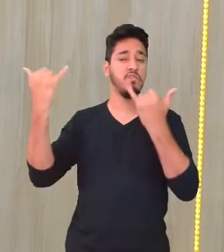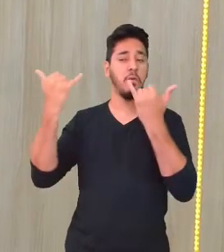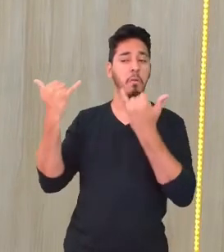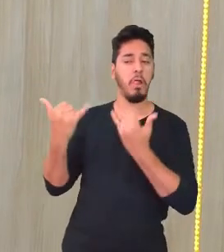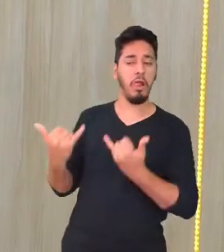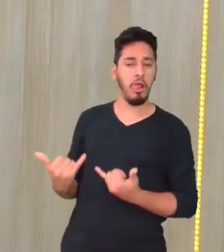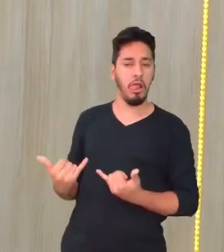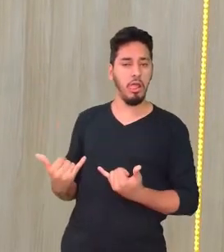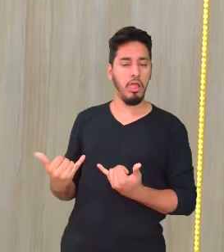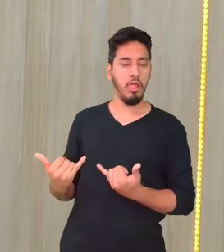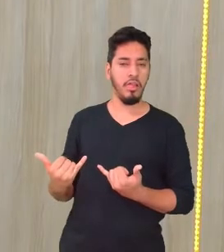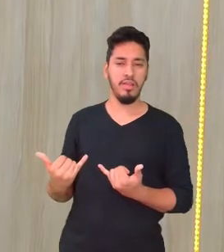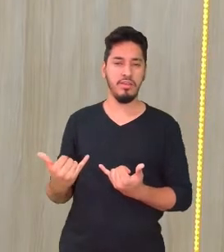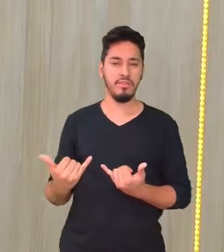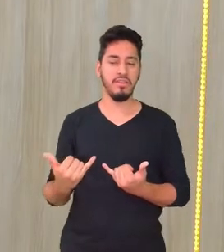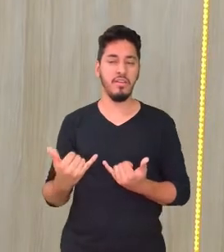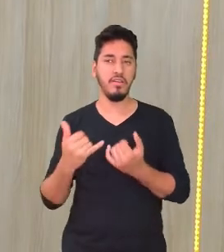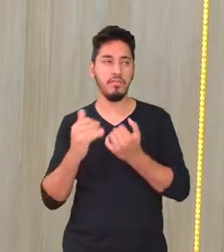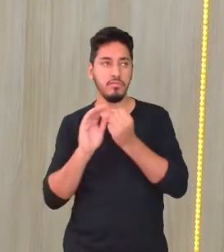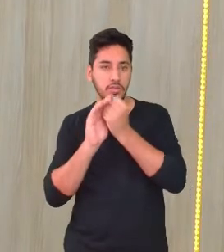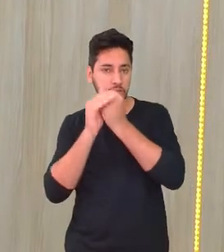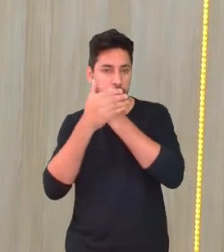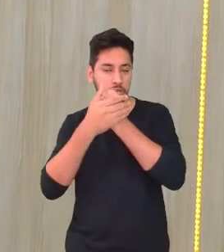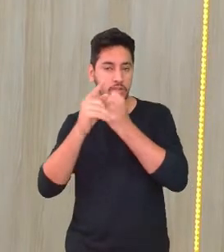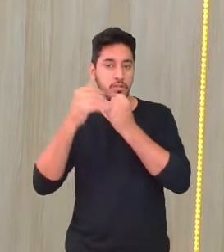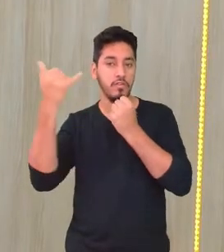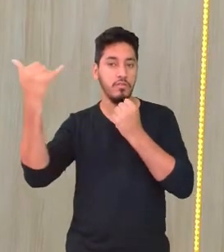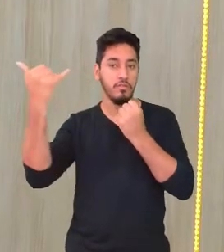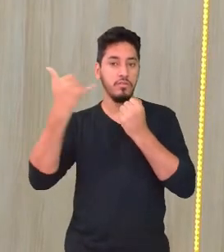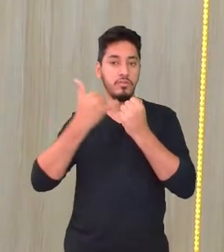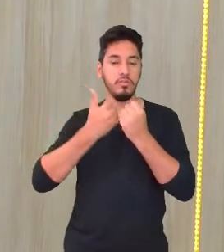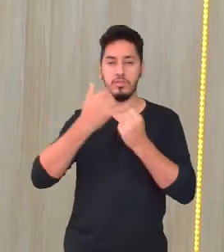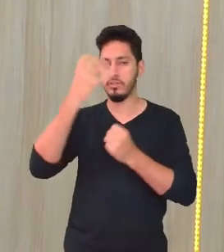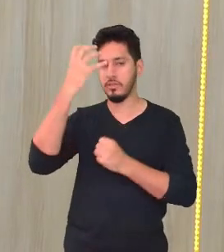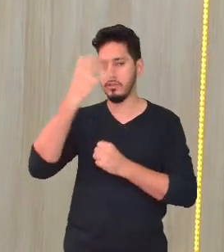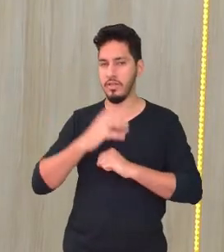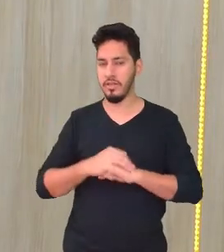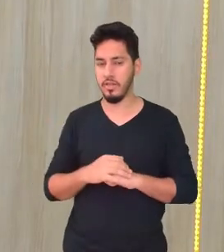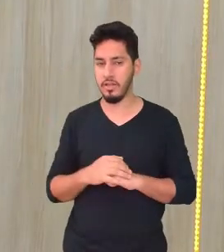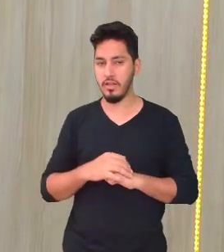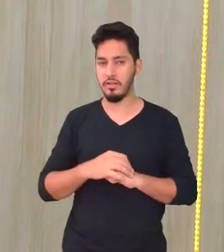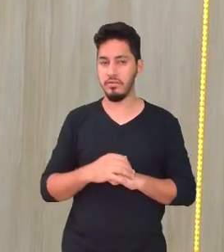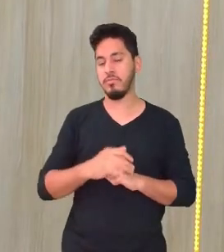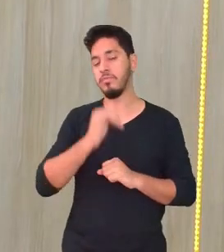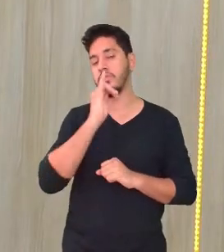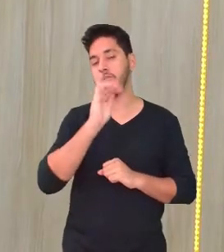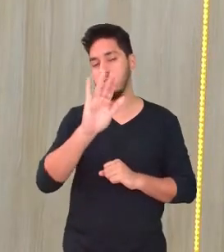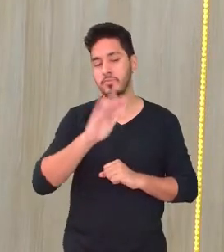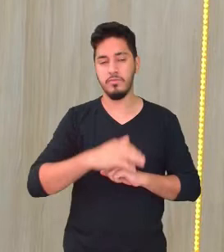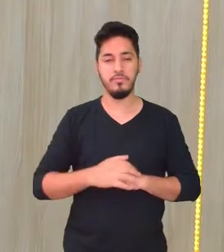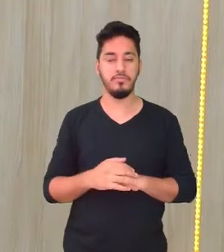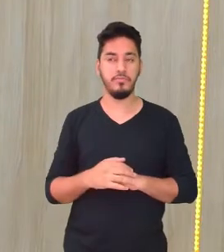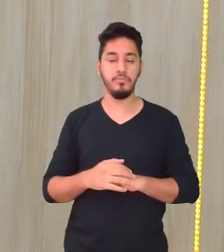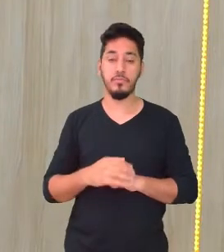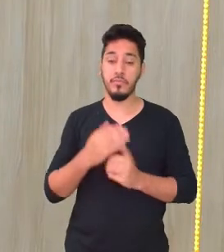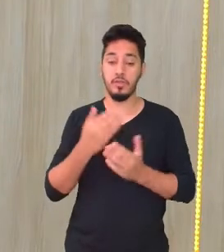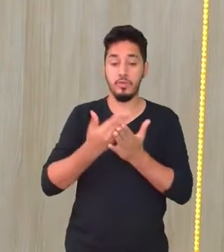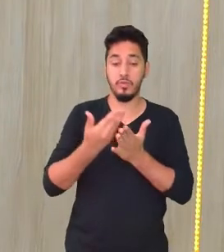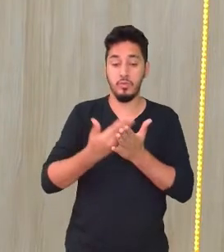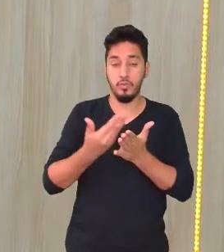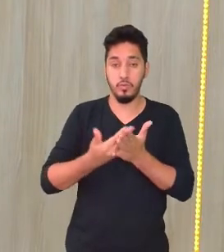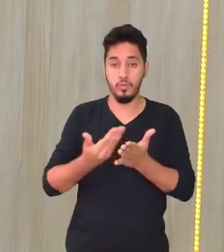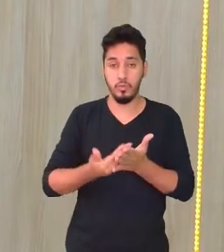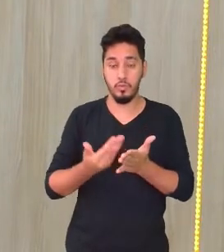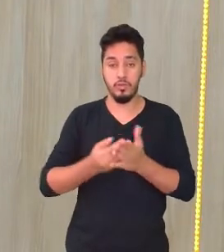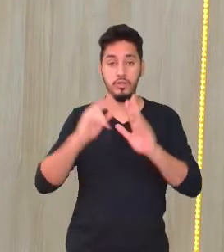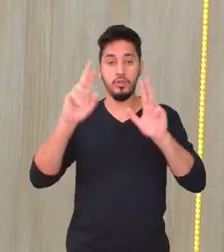desinformação disfarçada ali de informação séria. Então, por exemplo, a gente estuda aí a questão